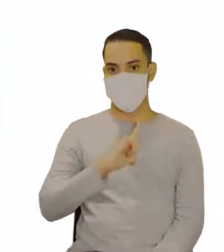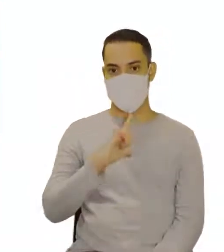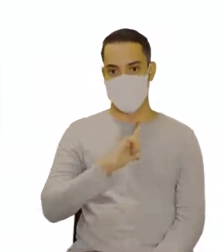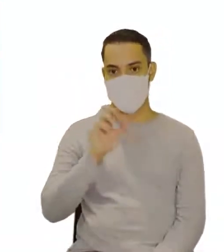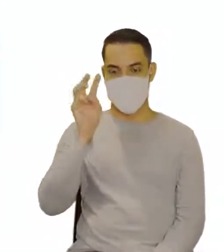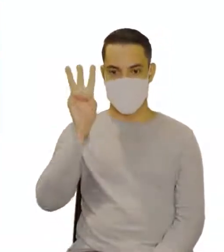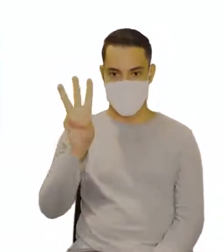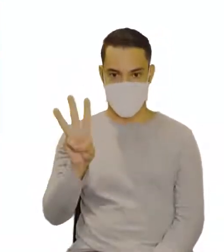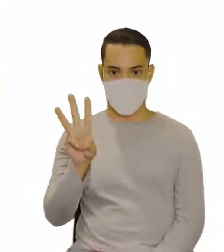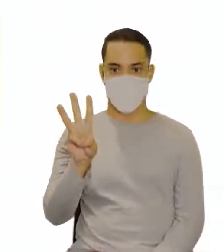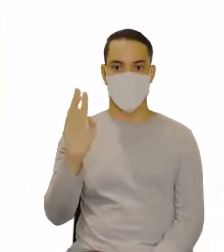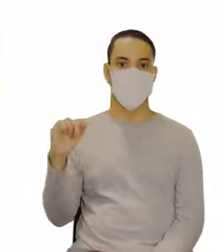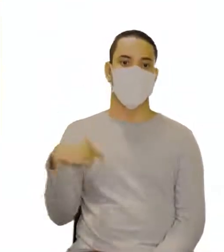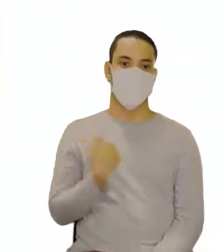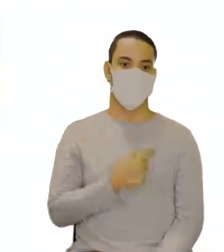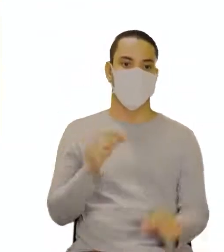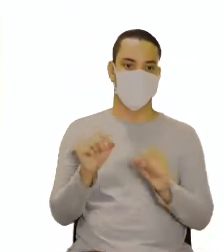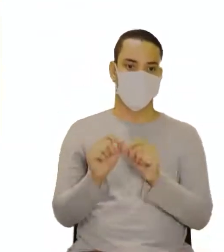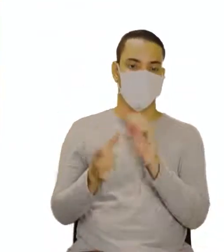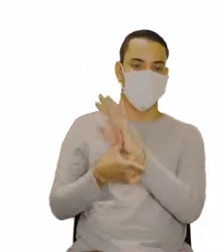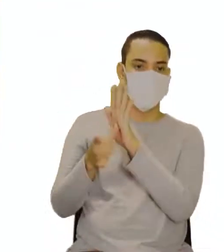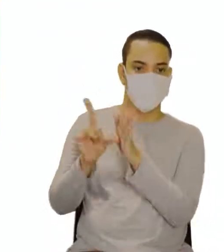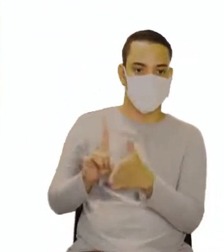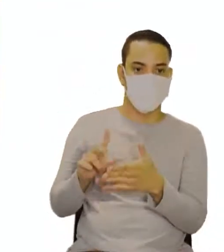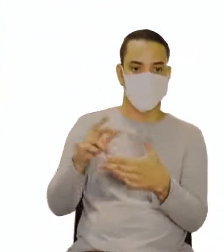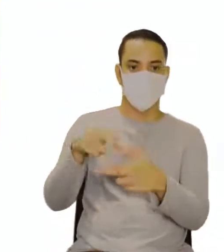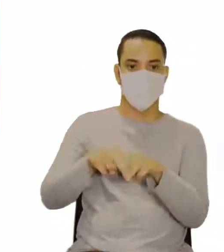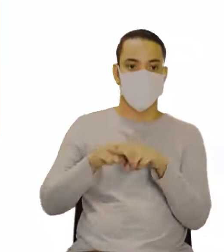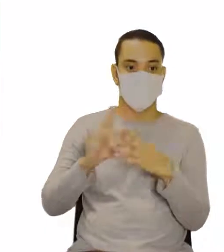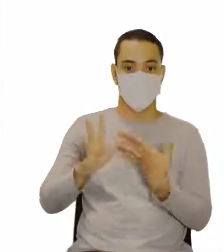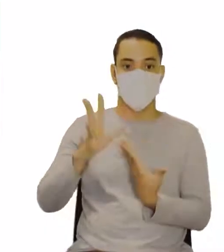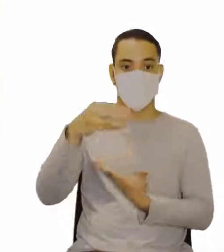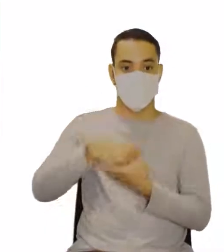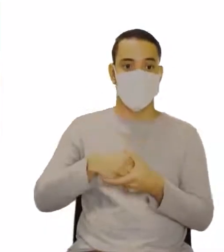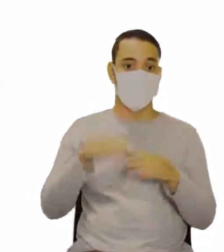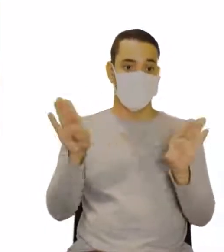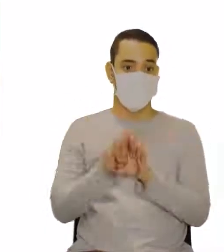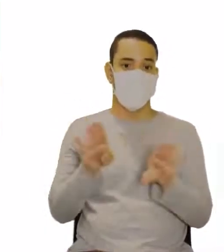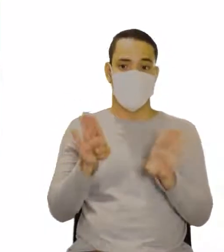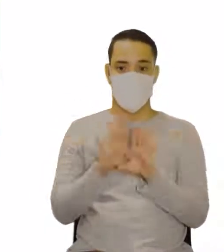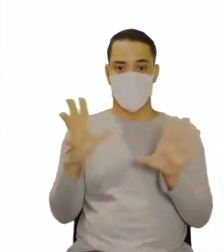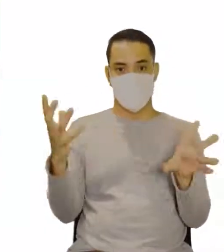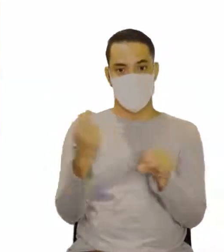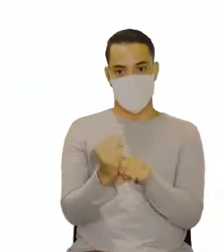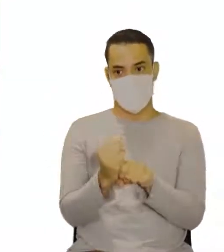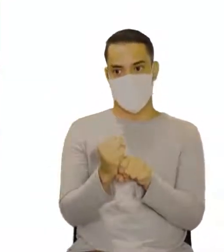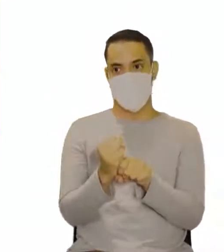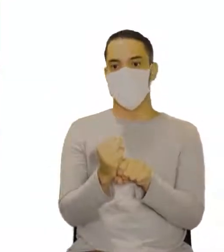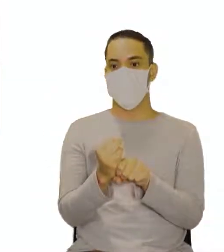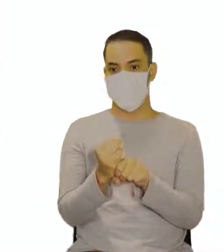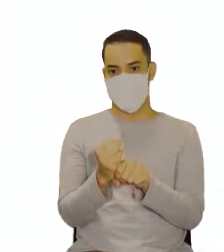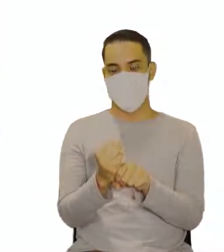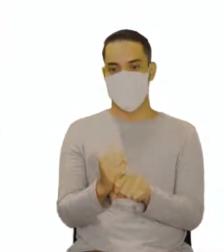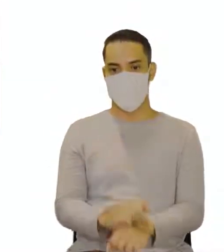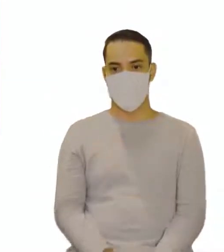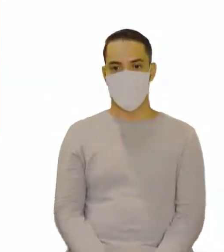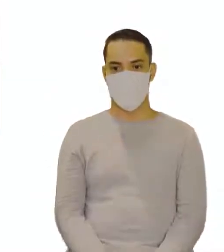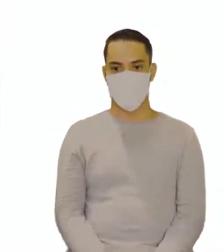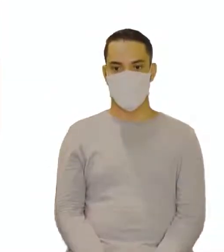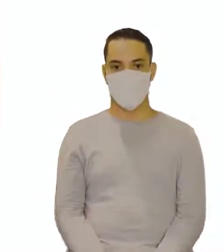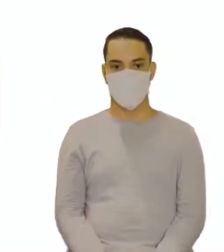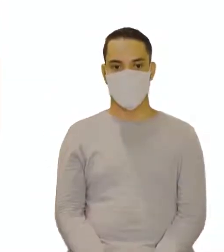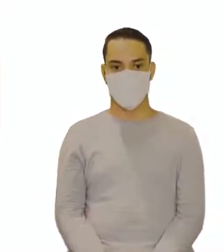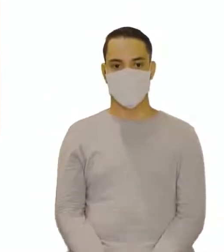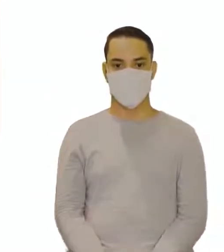aqui, nós fizemos a soma. A resistência interna também, né, pessoal? É a soma. Então tá aqui, ó. Somamos. E aqui é